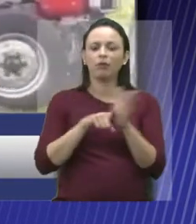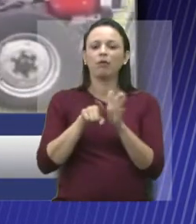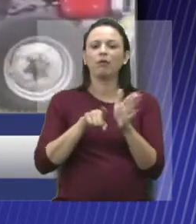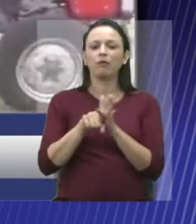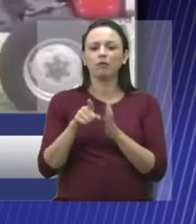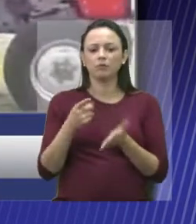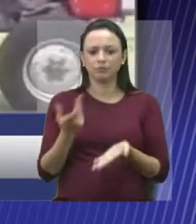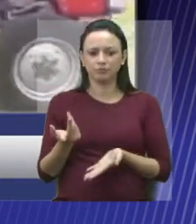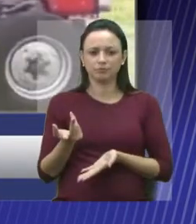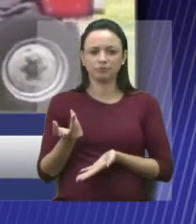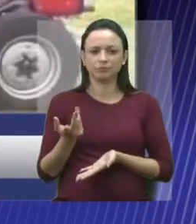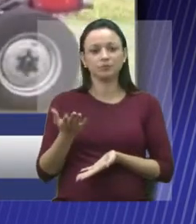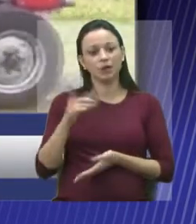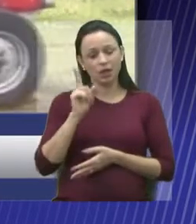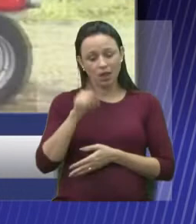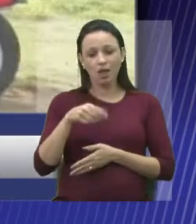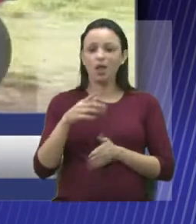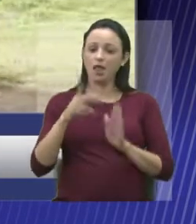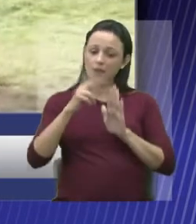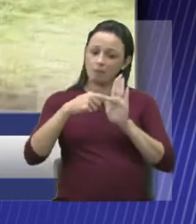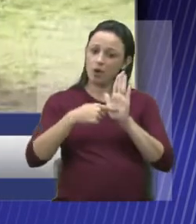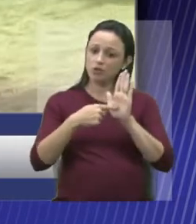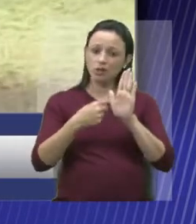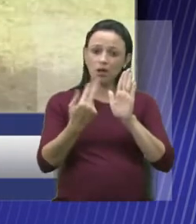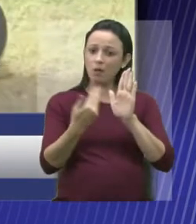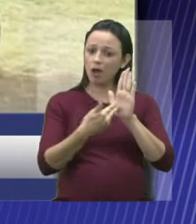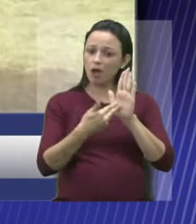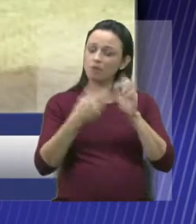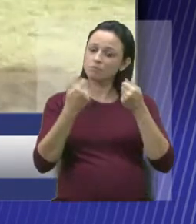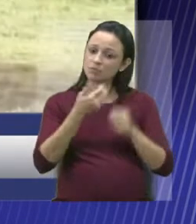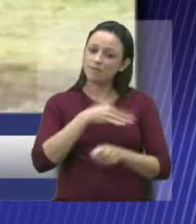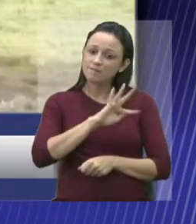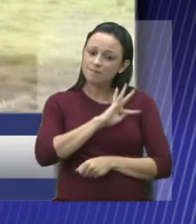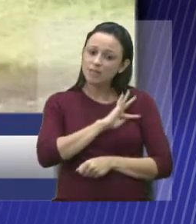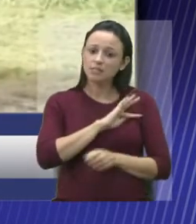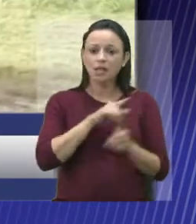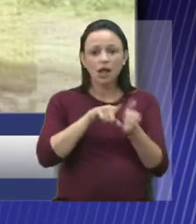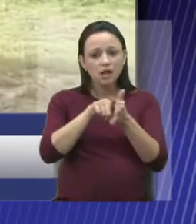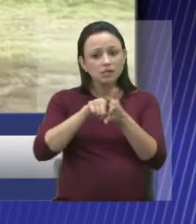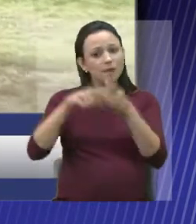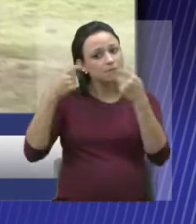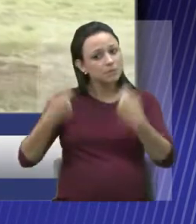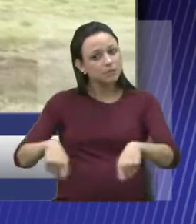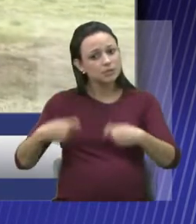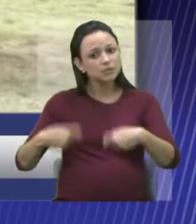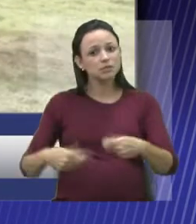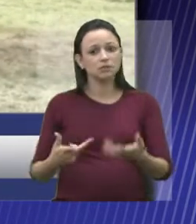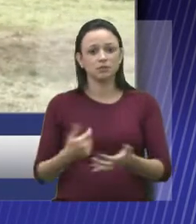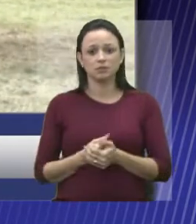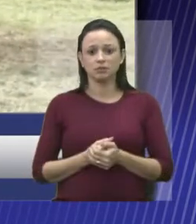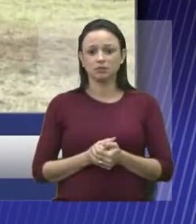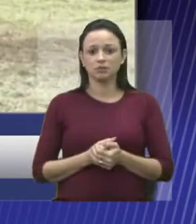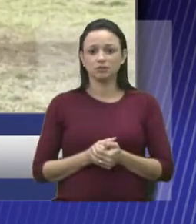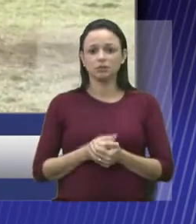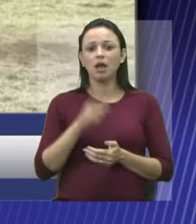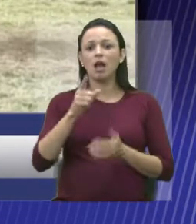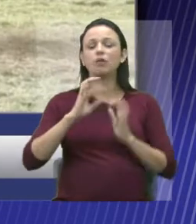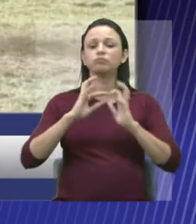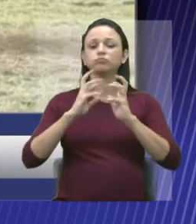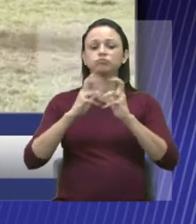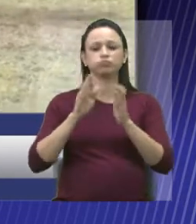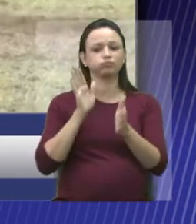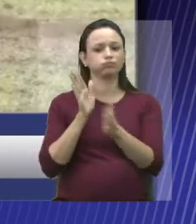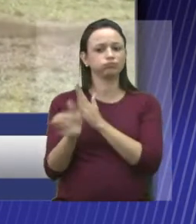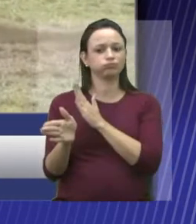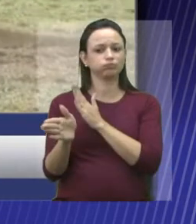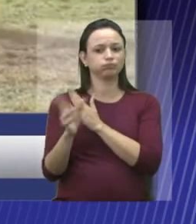de encontro com o meu projeto, que nós temos que fiscalizar. É isso que eu falo. Aí o trator foi embora. E